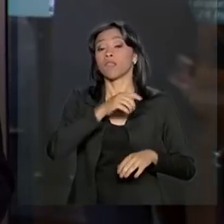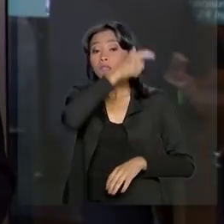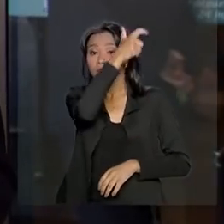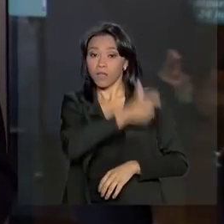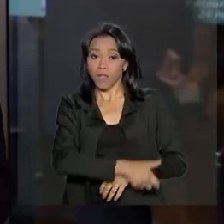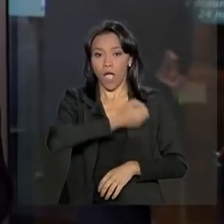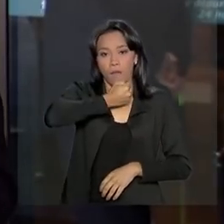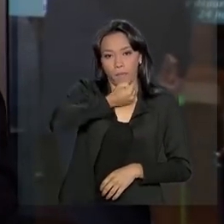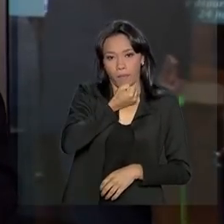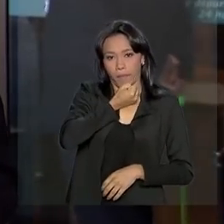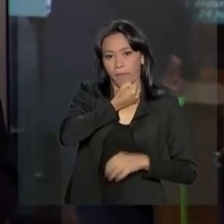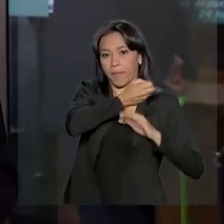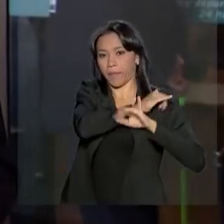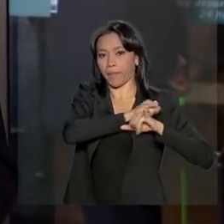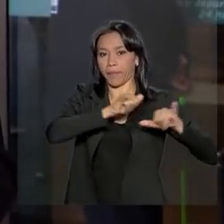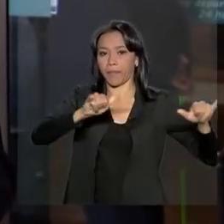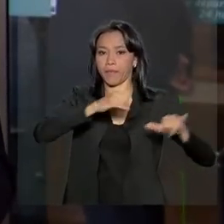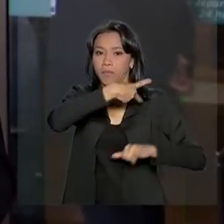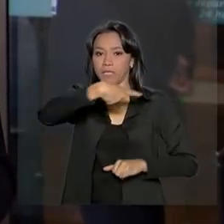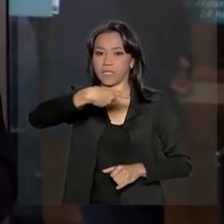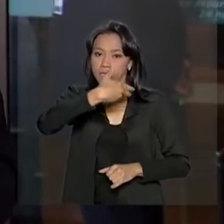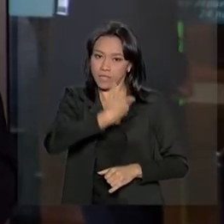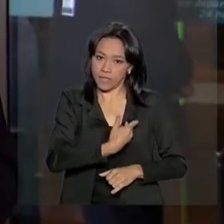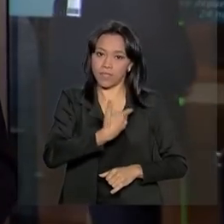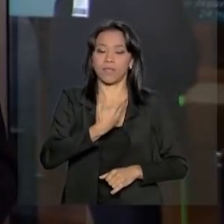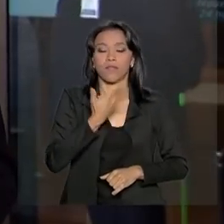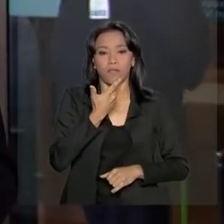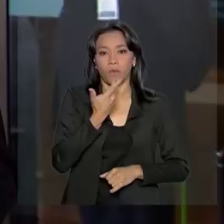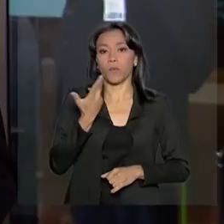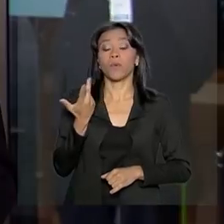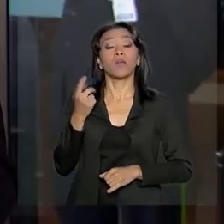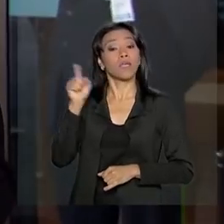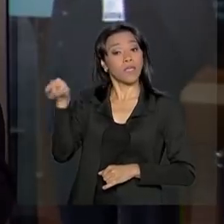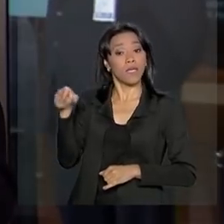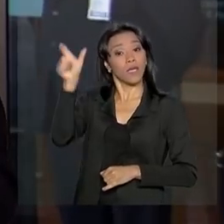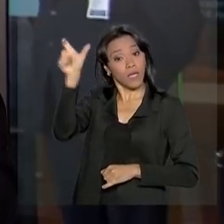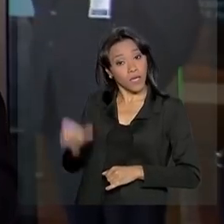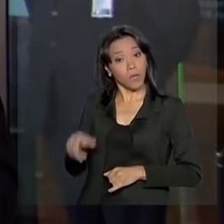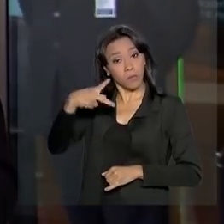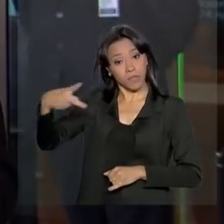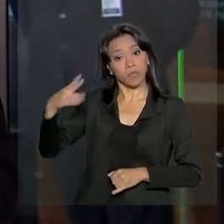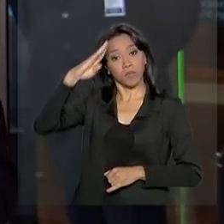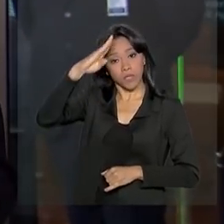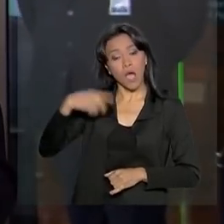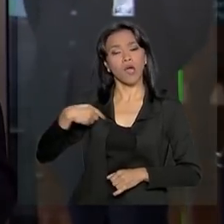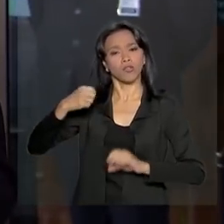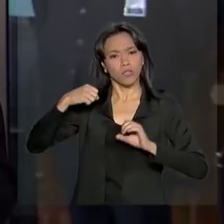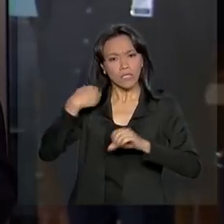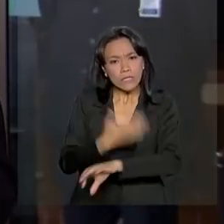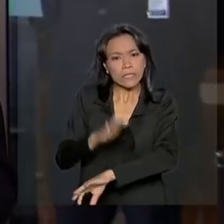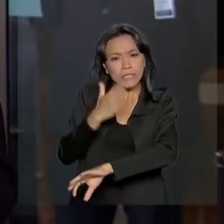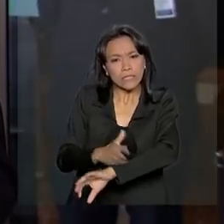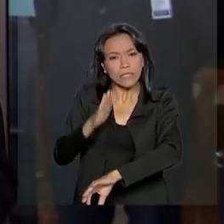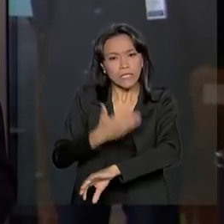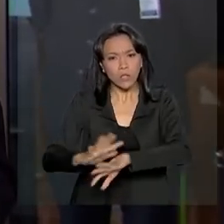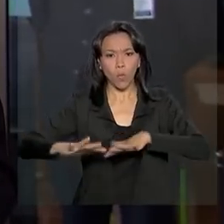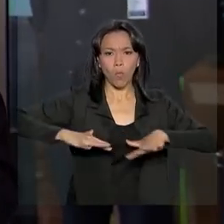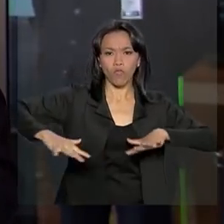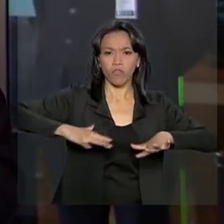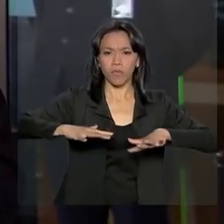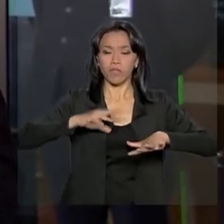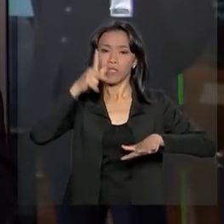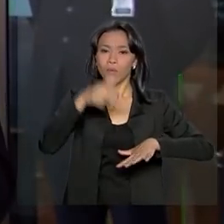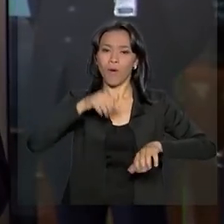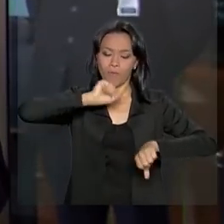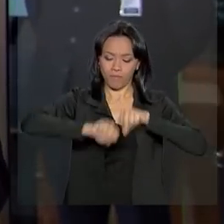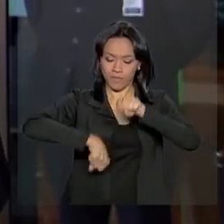da Presidência da República, general Otávio Regus Barros, o presidente se exercitou fazendo simulações de movimento de bicicleta